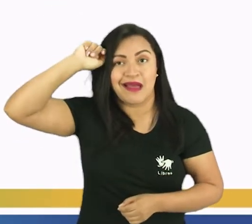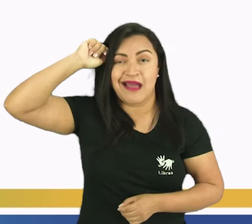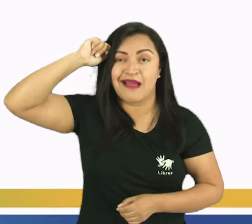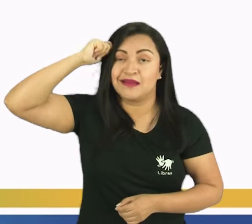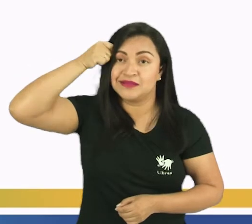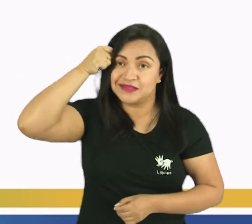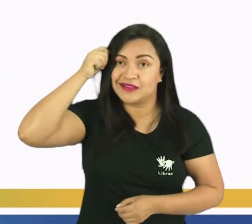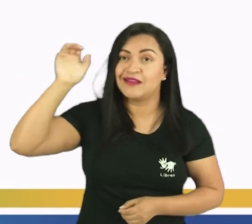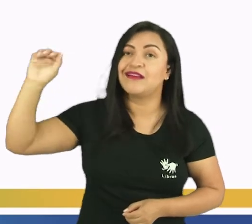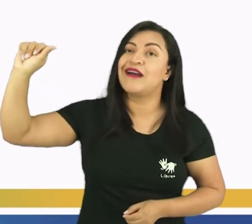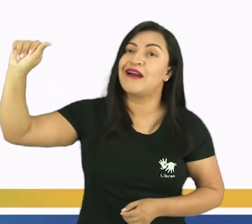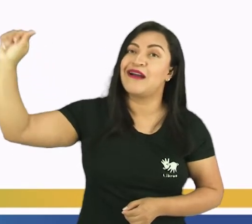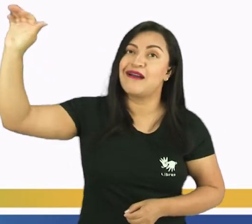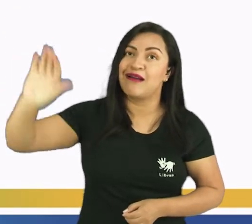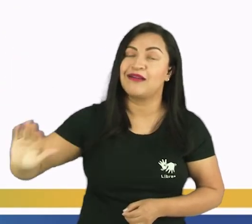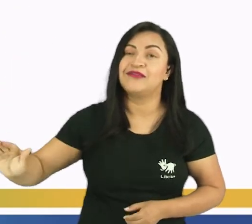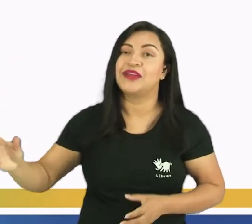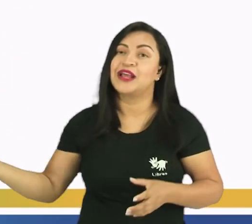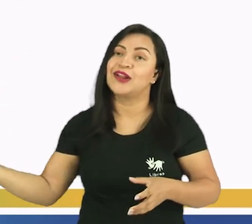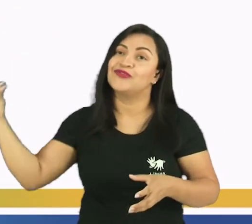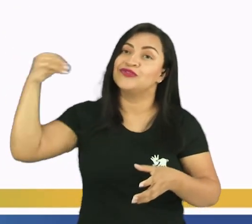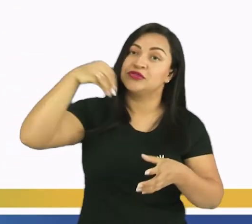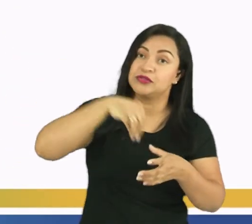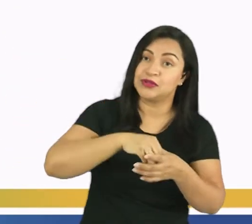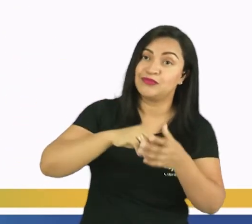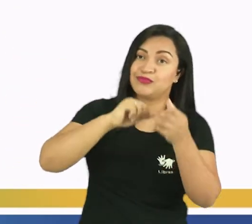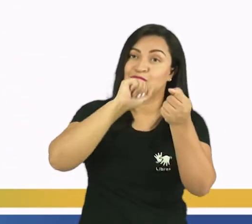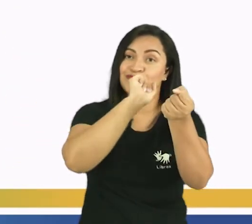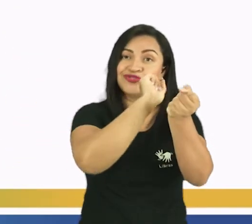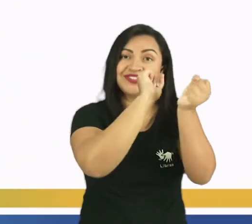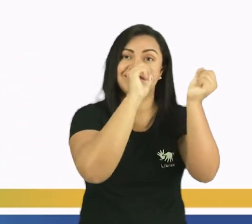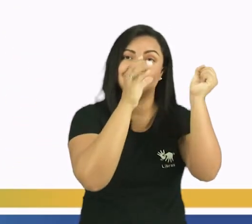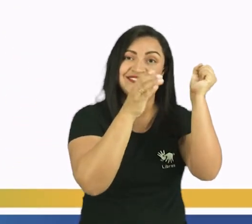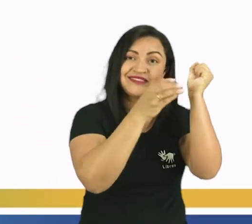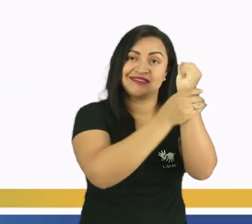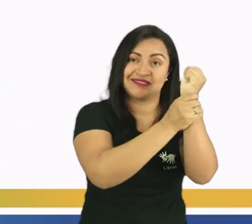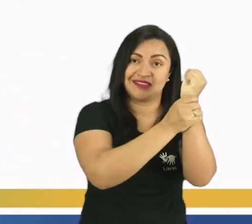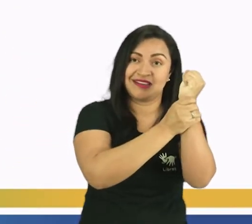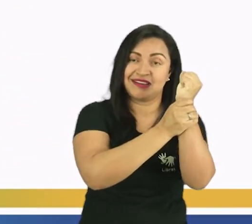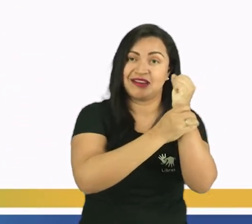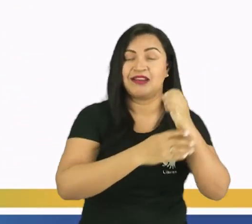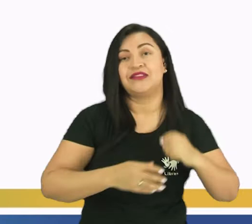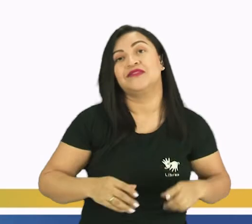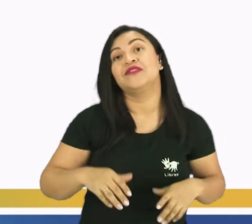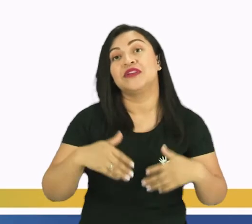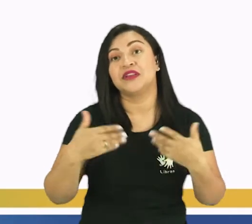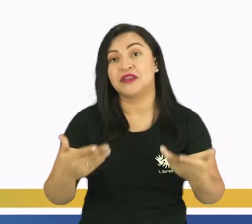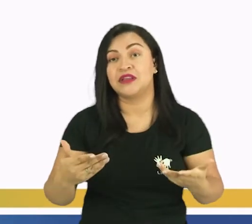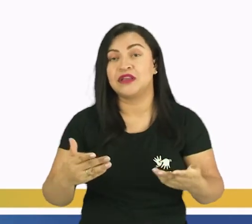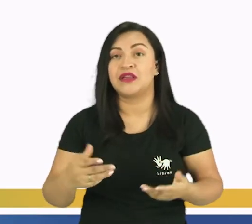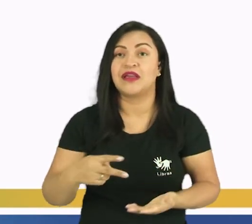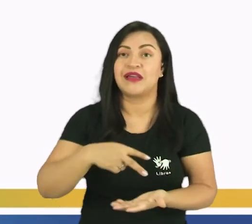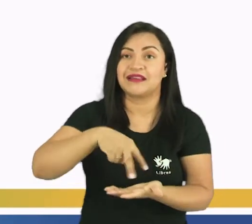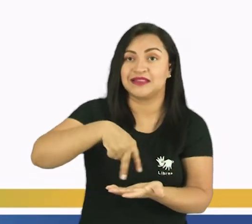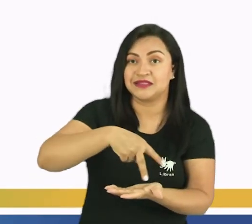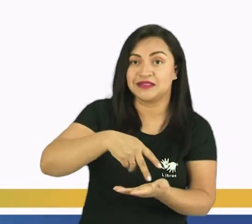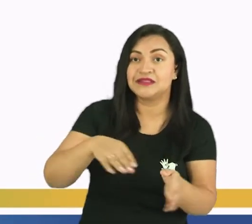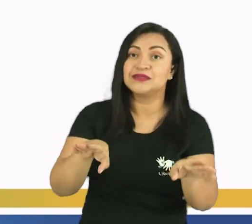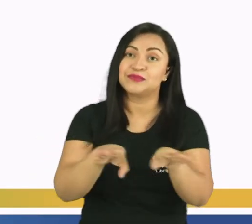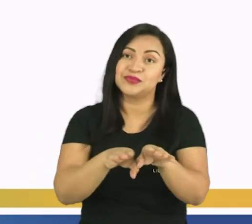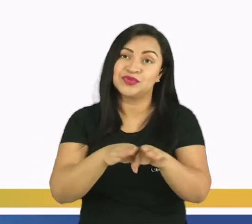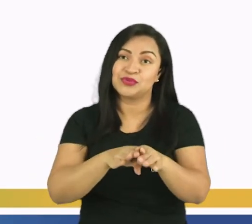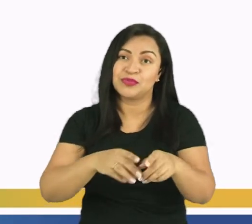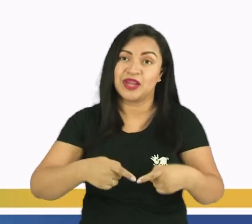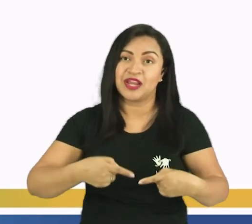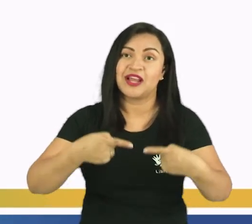foi introduzida no Brasil pelos escravos africanos e é considerada uma modalidade de luta e também de dança.